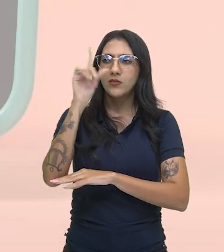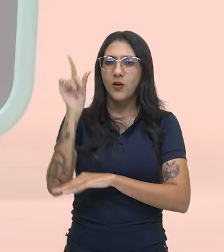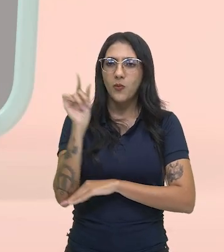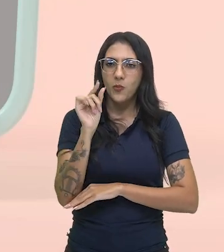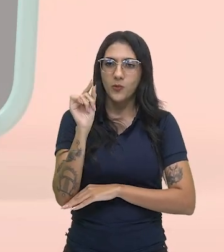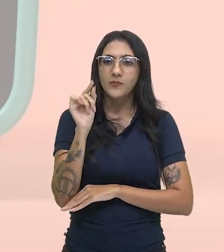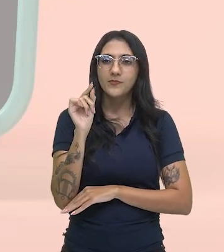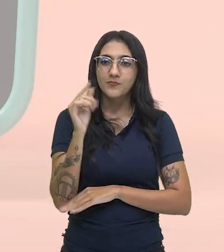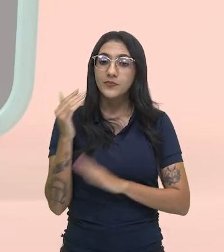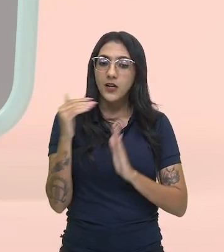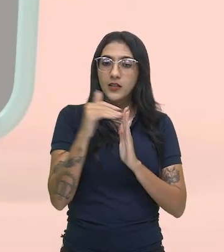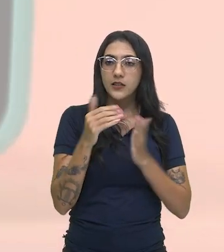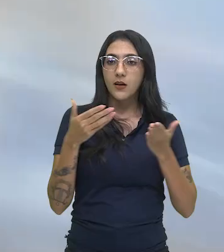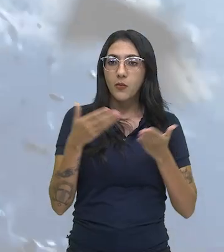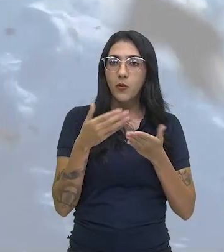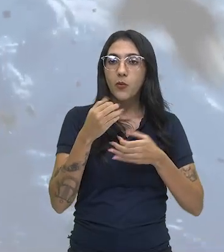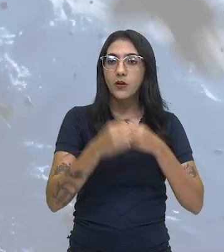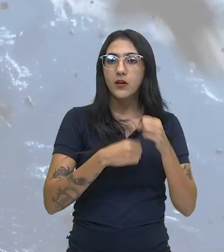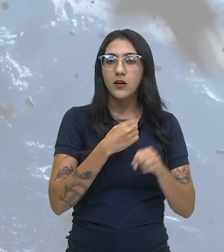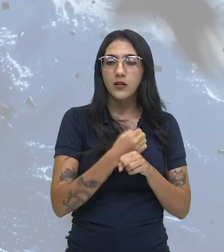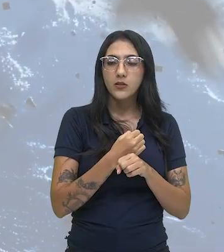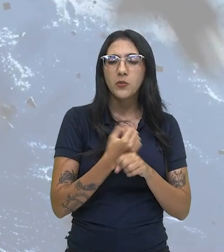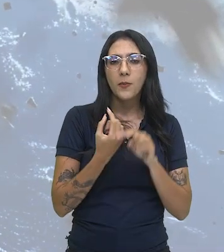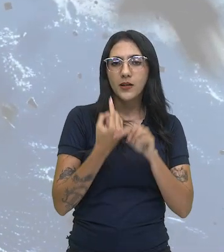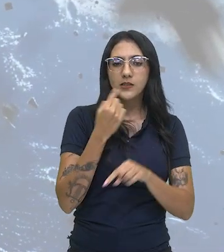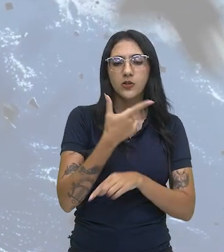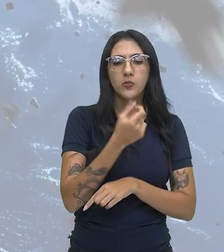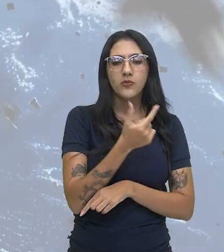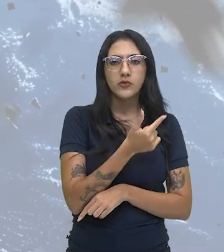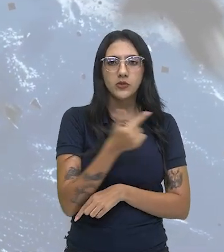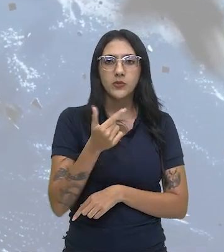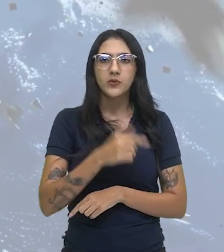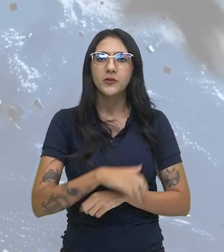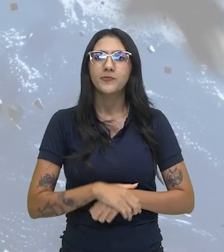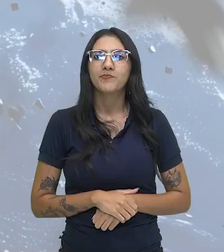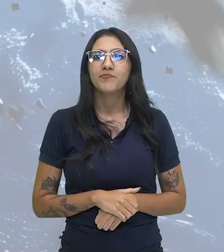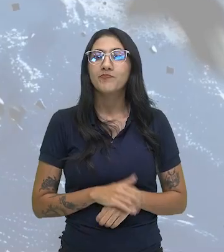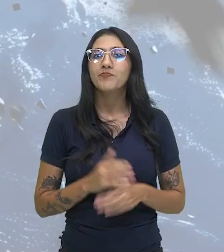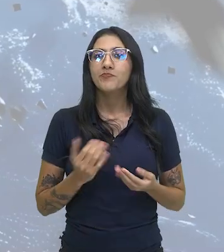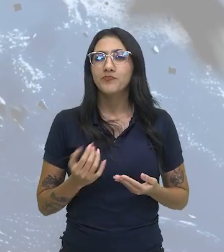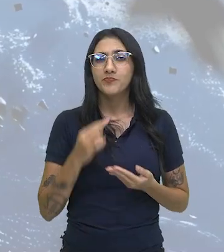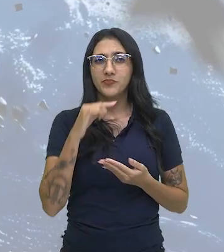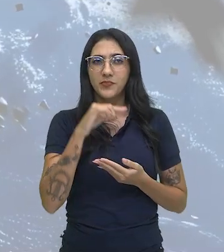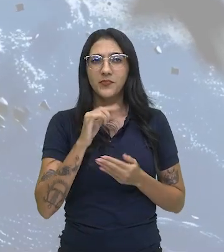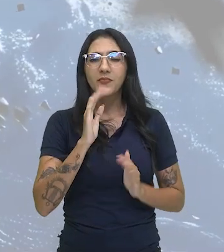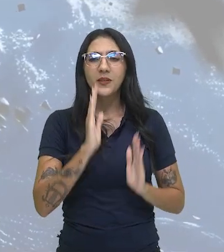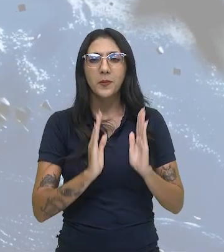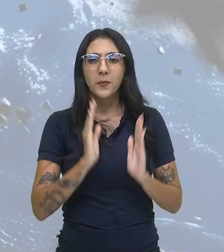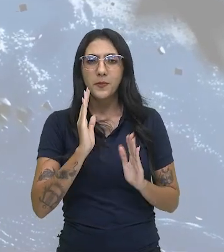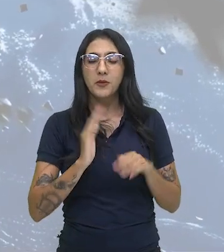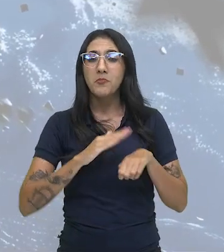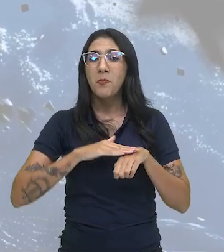de 2022. Nesse período, mais de